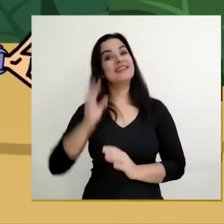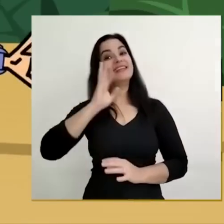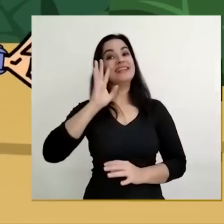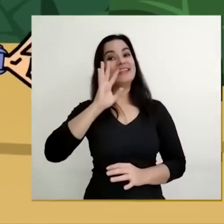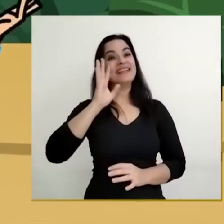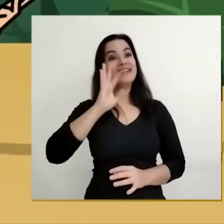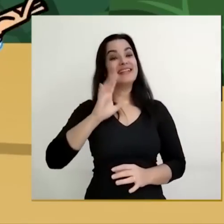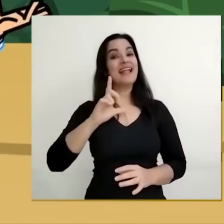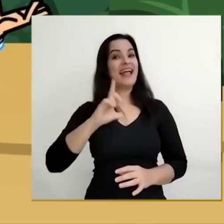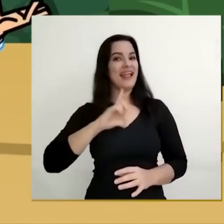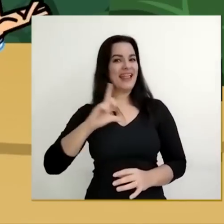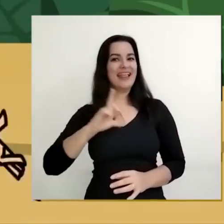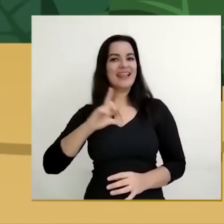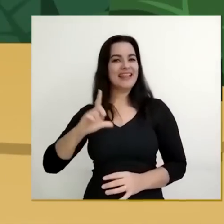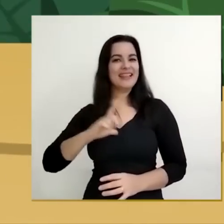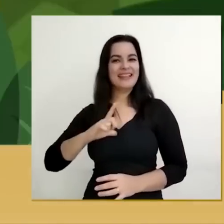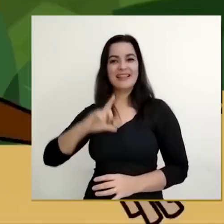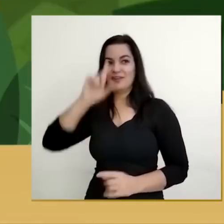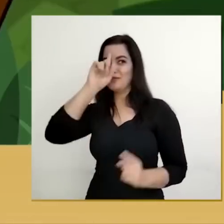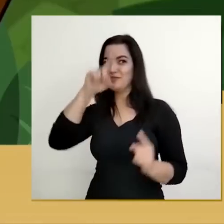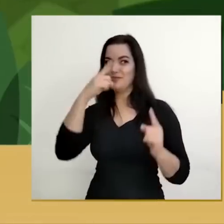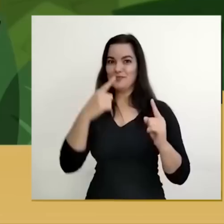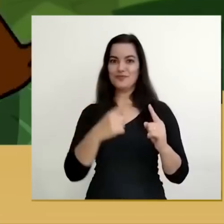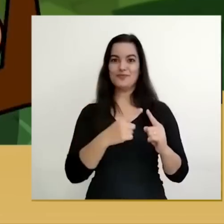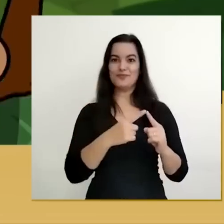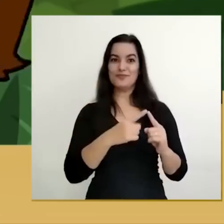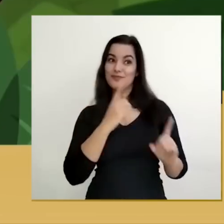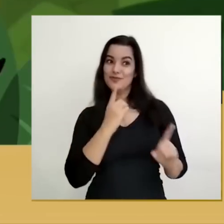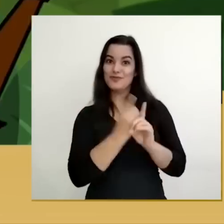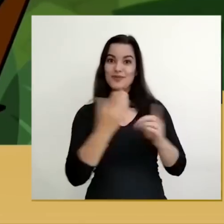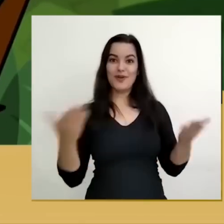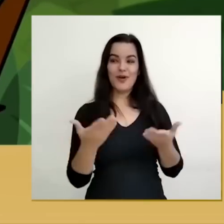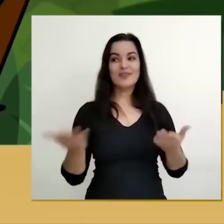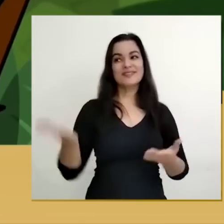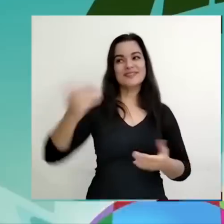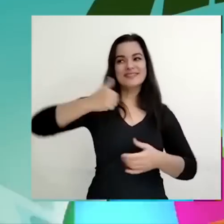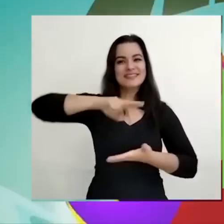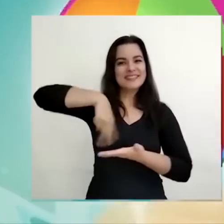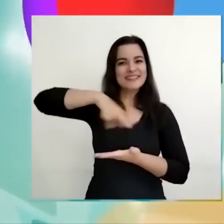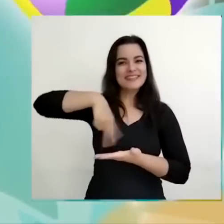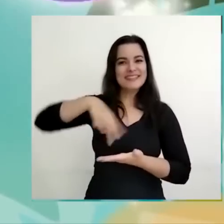Legal! Temos mais uma missão! Vamos dançar no ritmo da Pop!